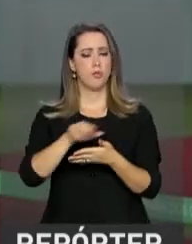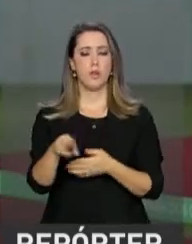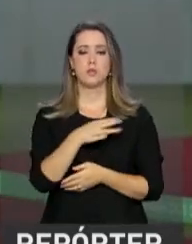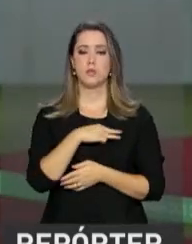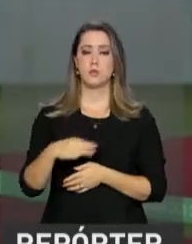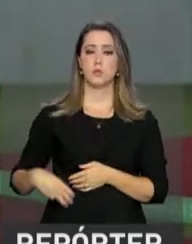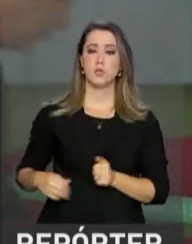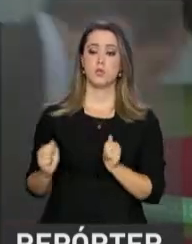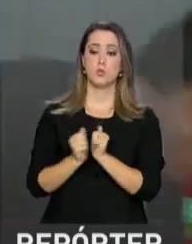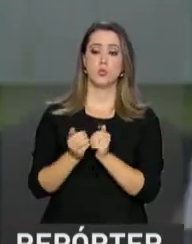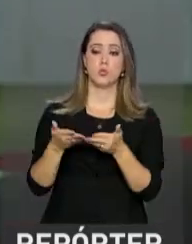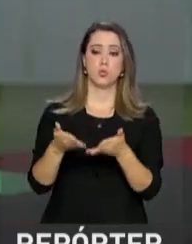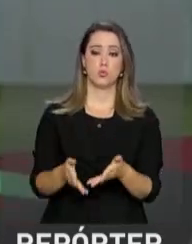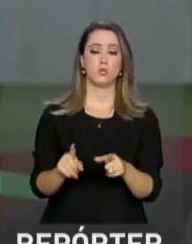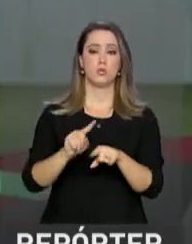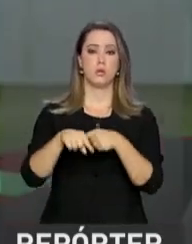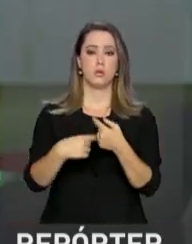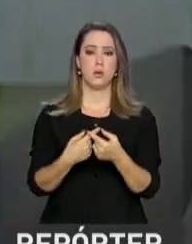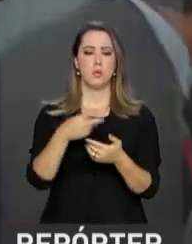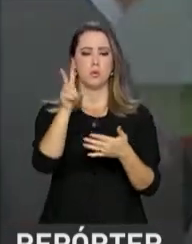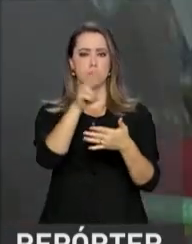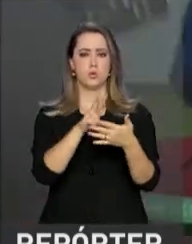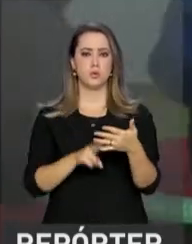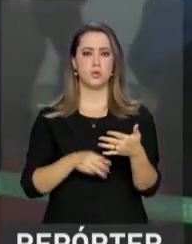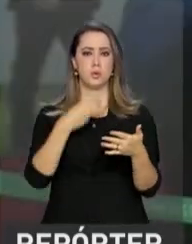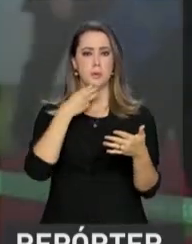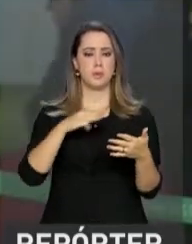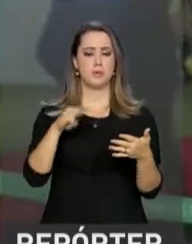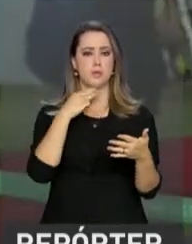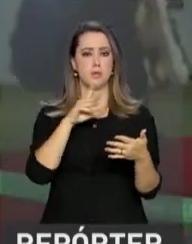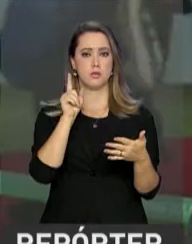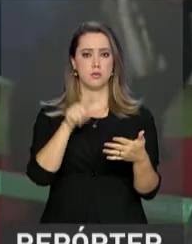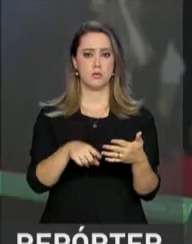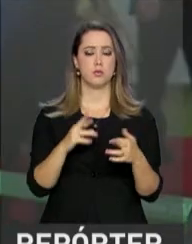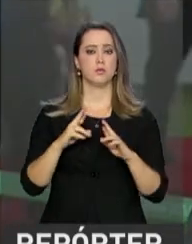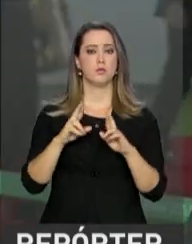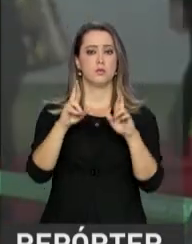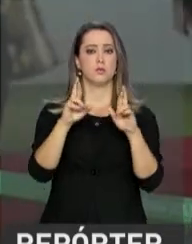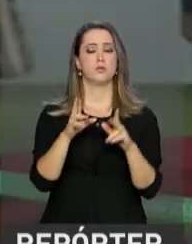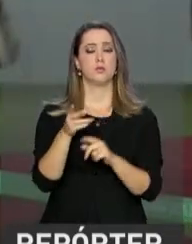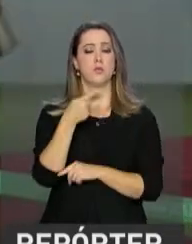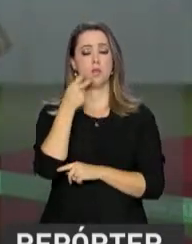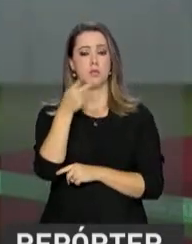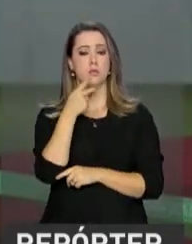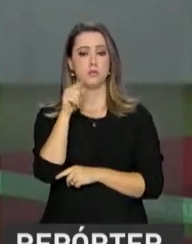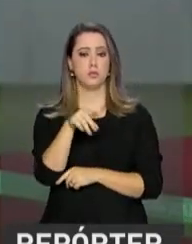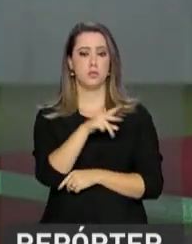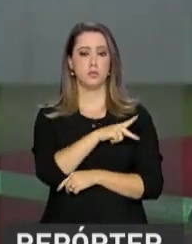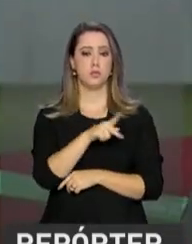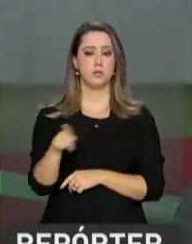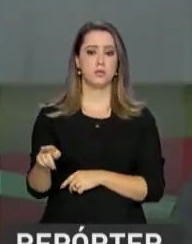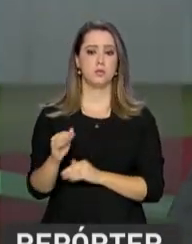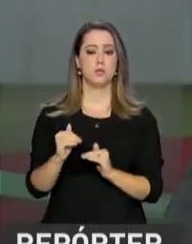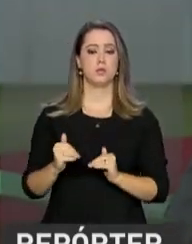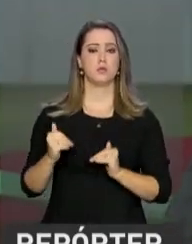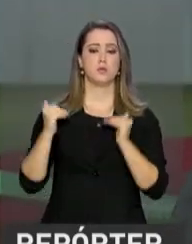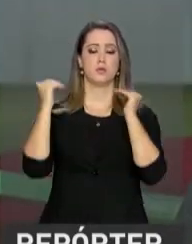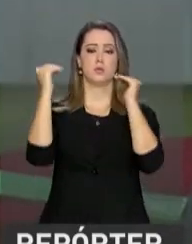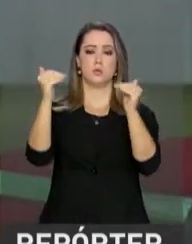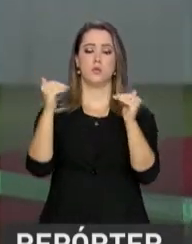depois de lida a mensagem presidencial a expectativa é que faça uso da palavra a presidente do supremo tribunal federal a ministra